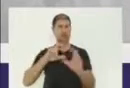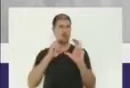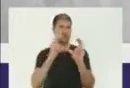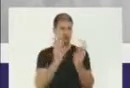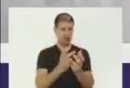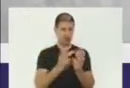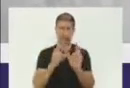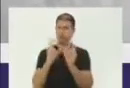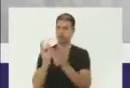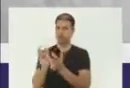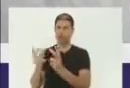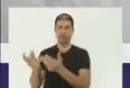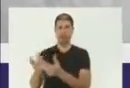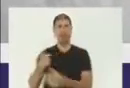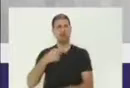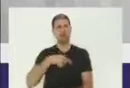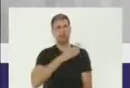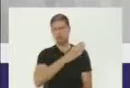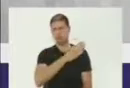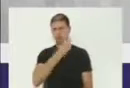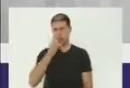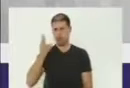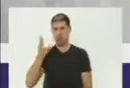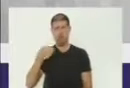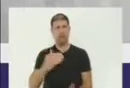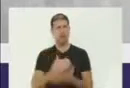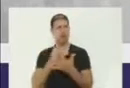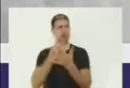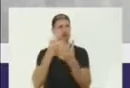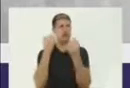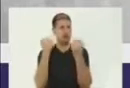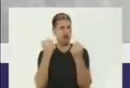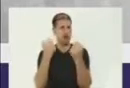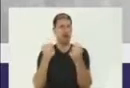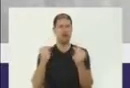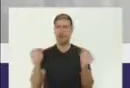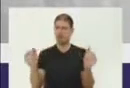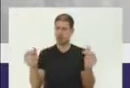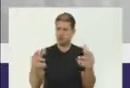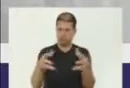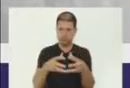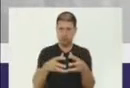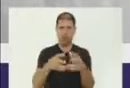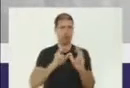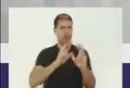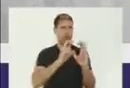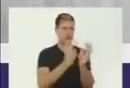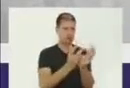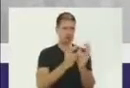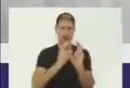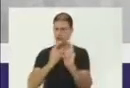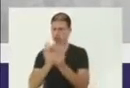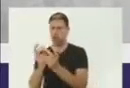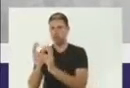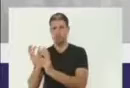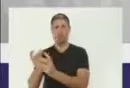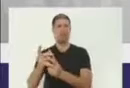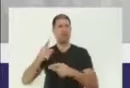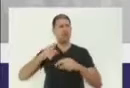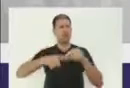e a gente vai participando cada vez mais forte, que a gente vai se agrupando aqui nas comissões, e os objetos